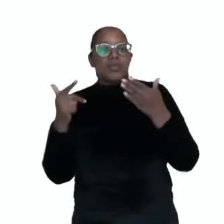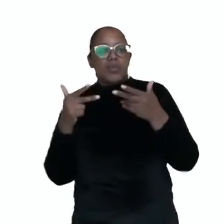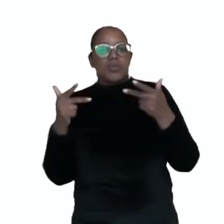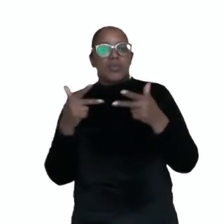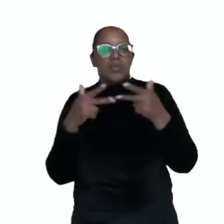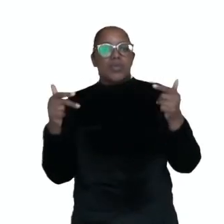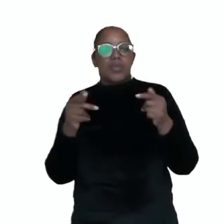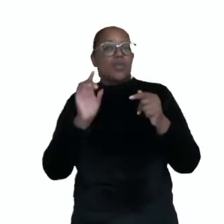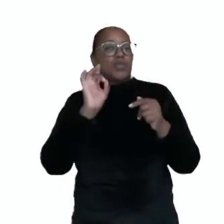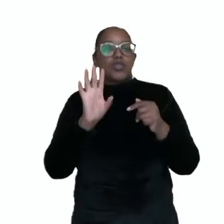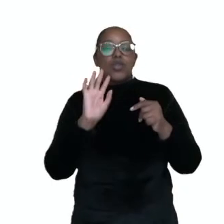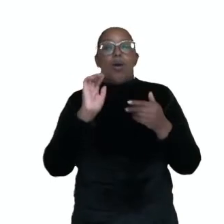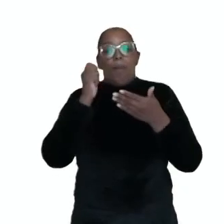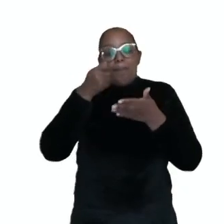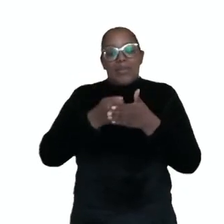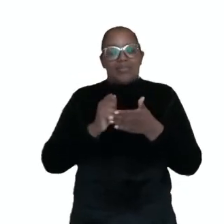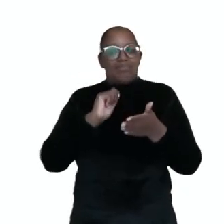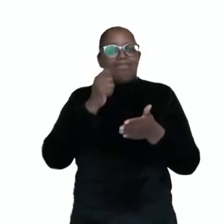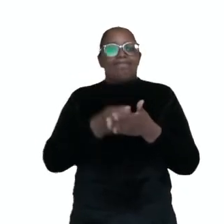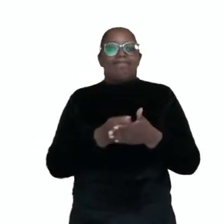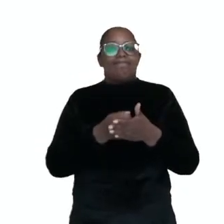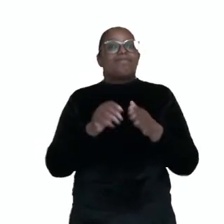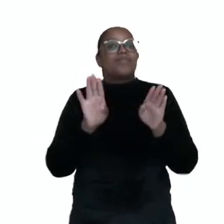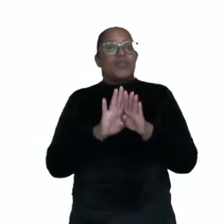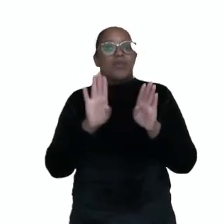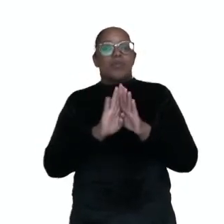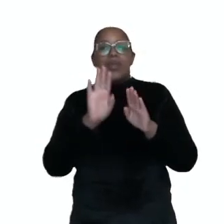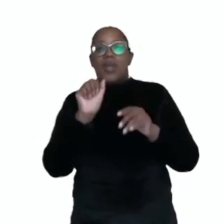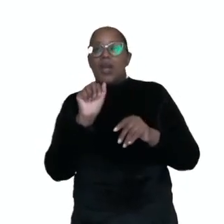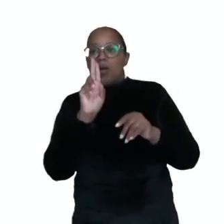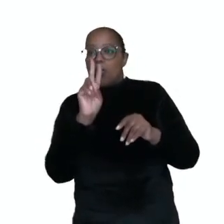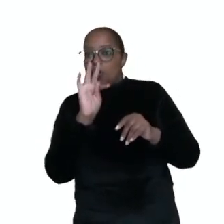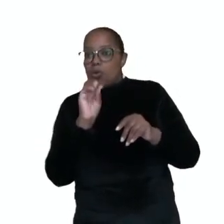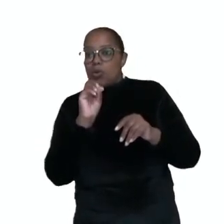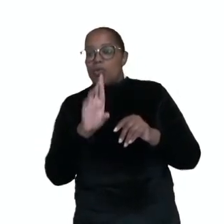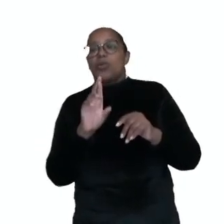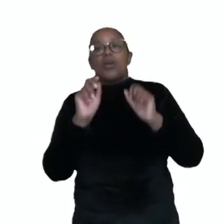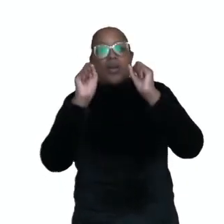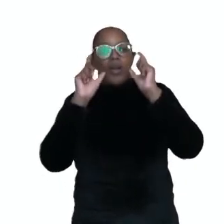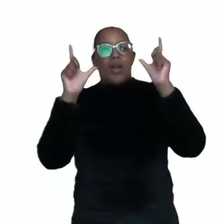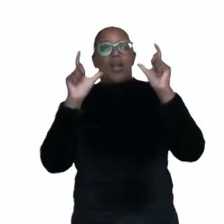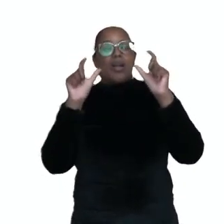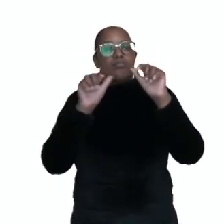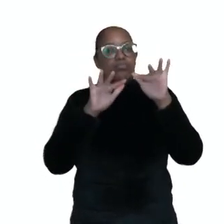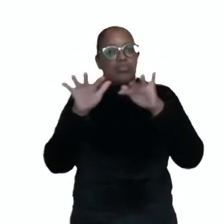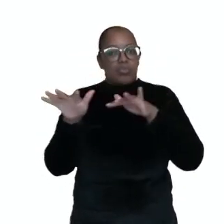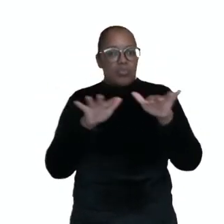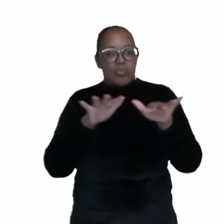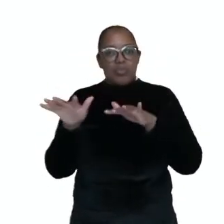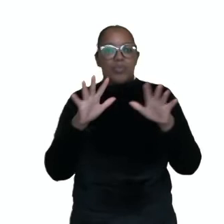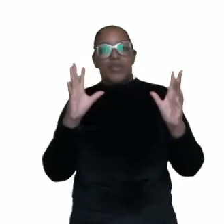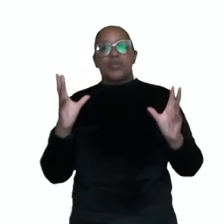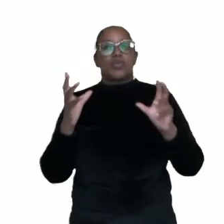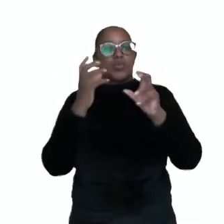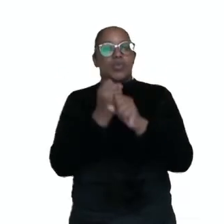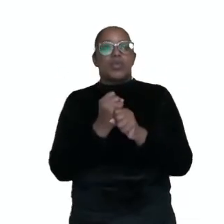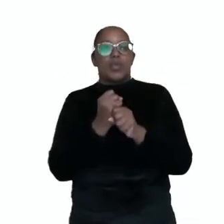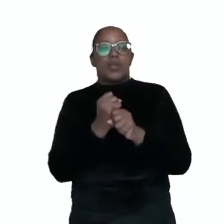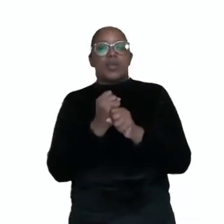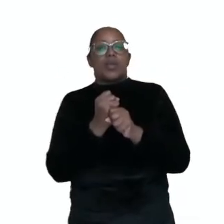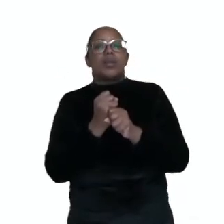eles estão só obedecendo. Assim, a autora alerta para o risco do reaparecimento de movimentos totalitários,